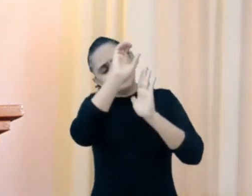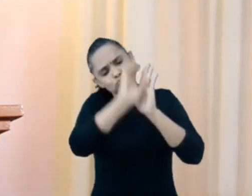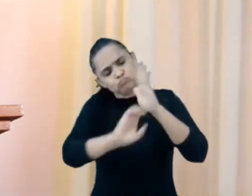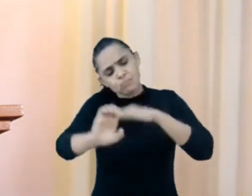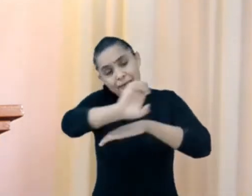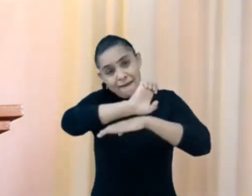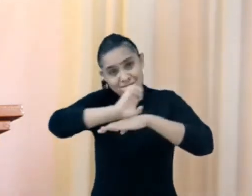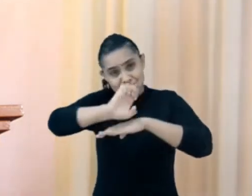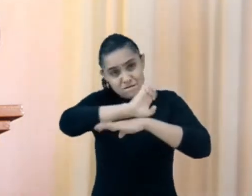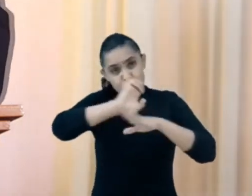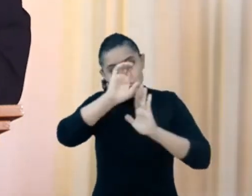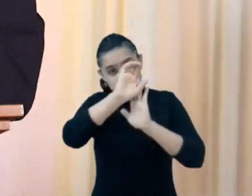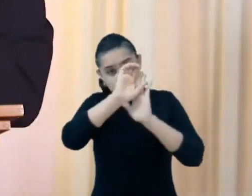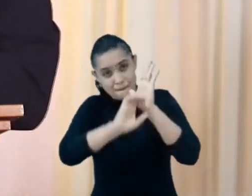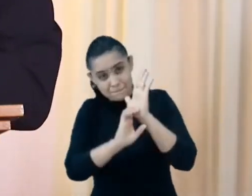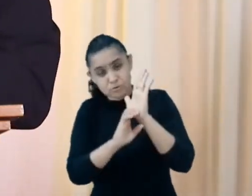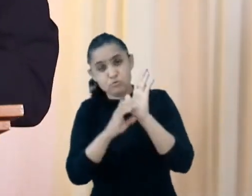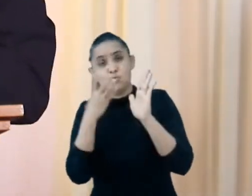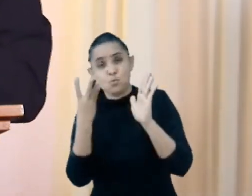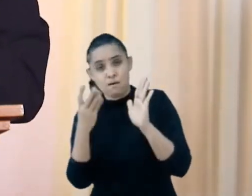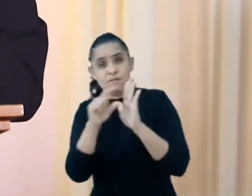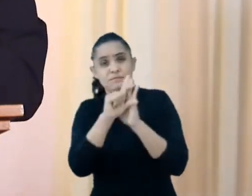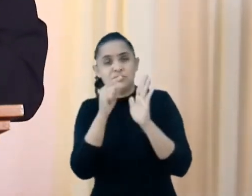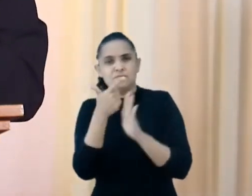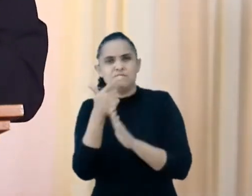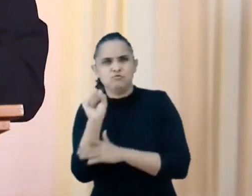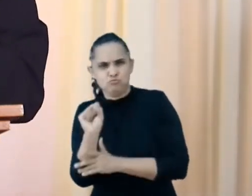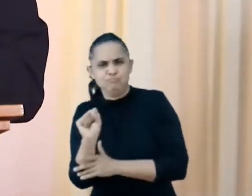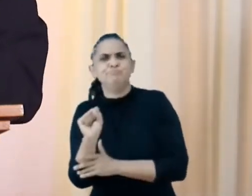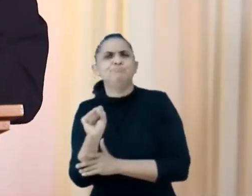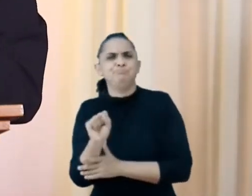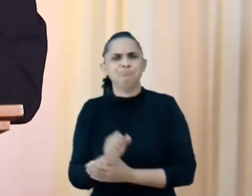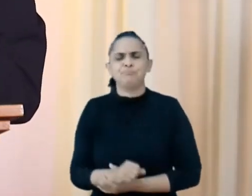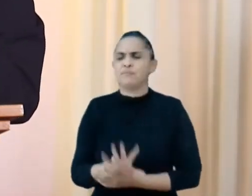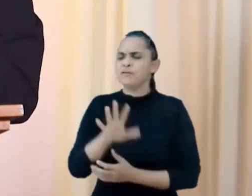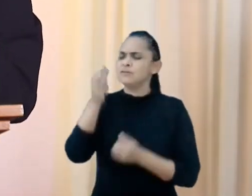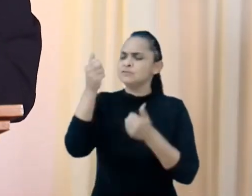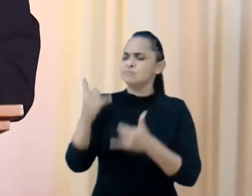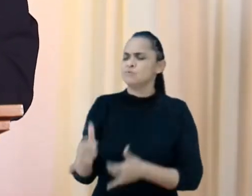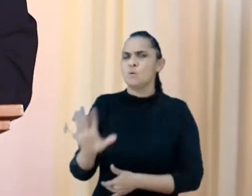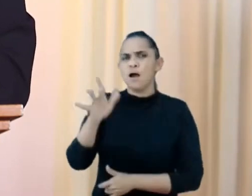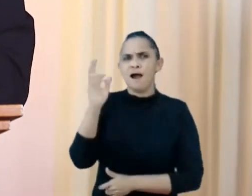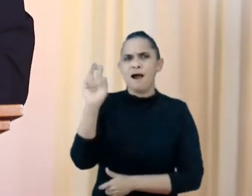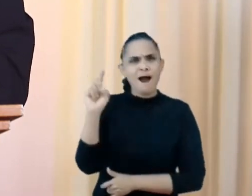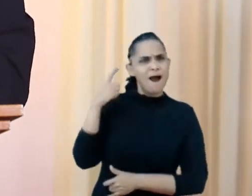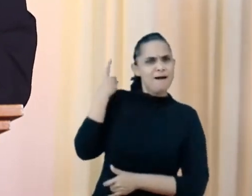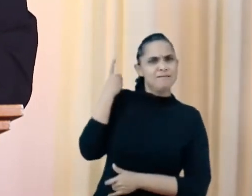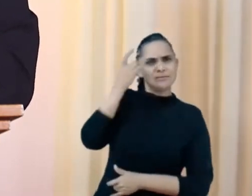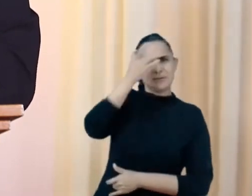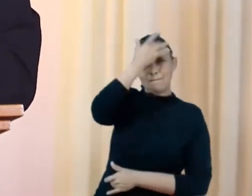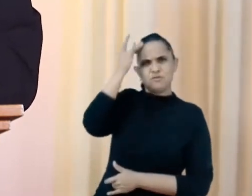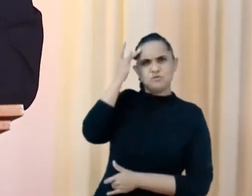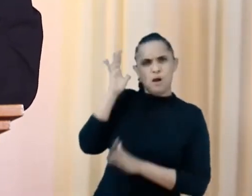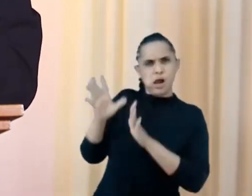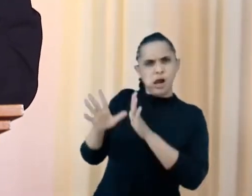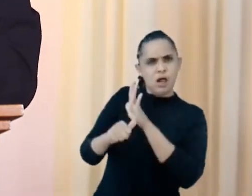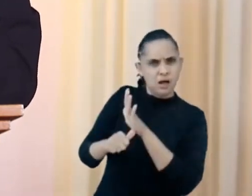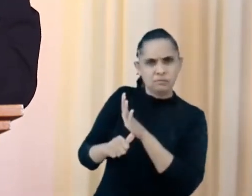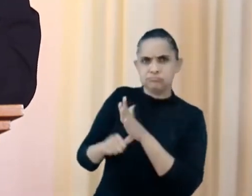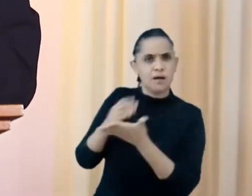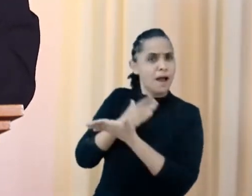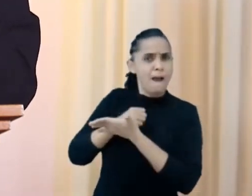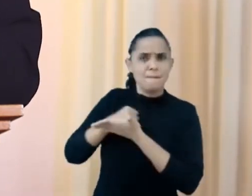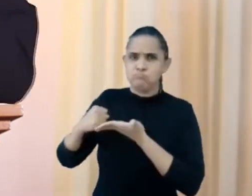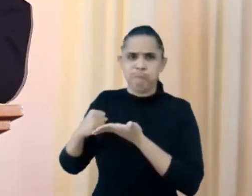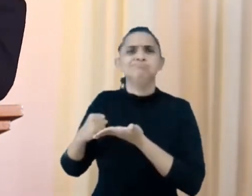versículo 28, ele diz assim: aquele que furtava, não furte mais, antes trabalhe, fazendo